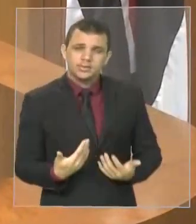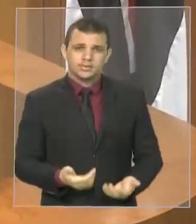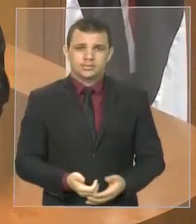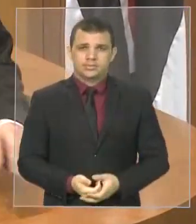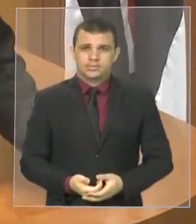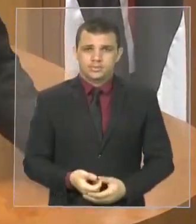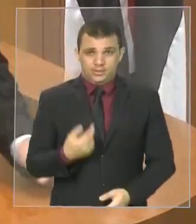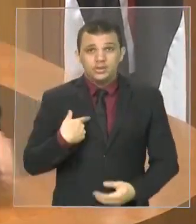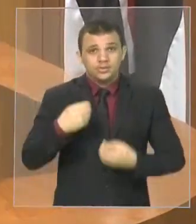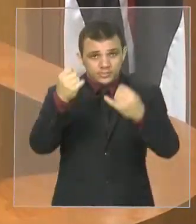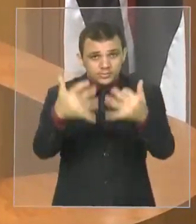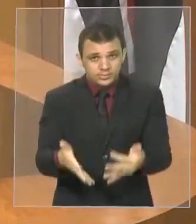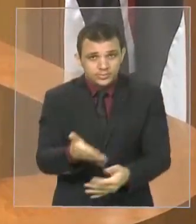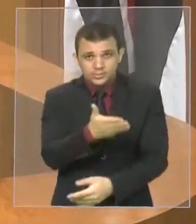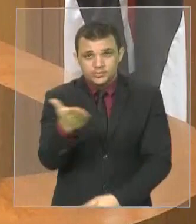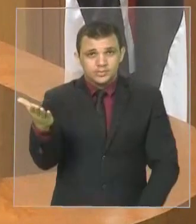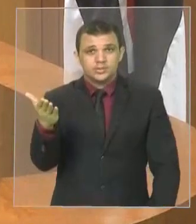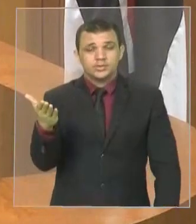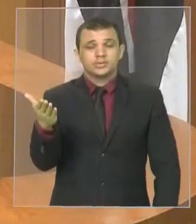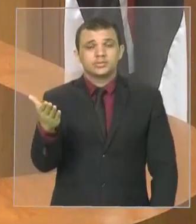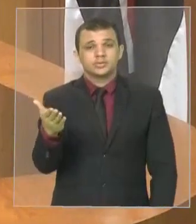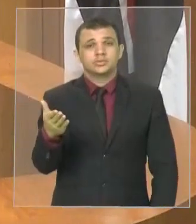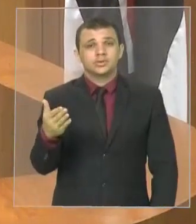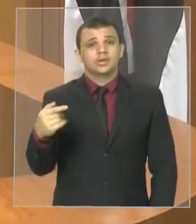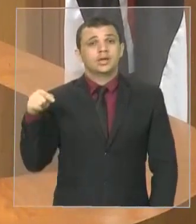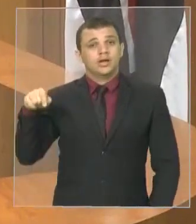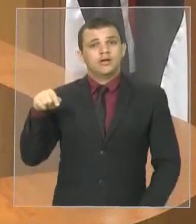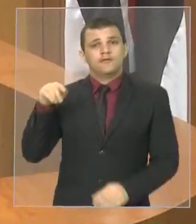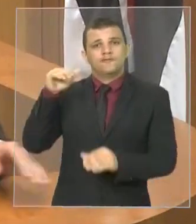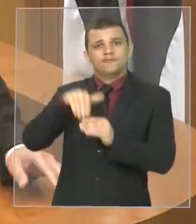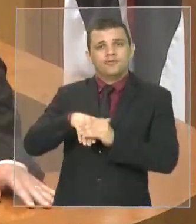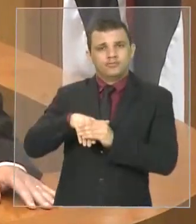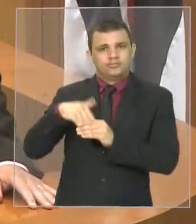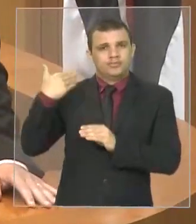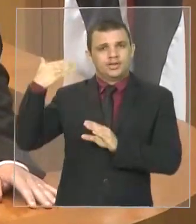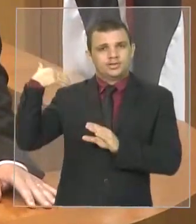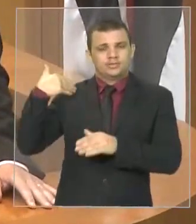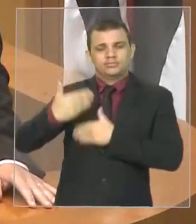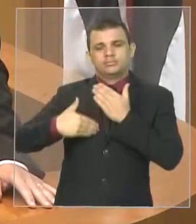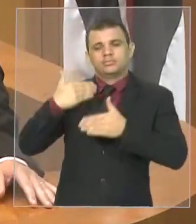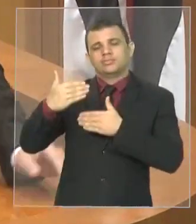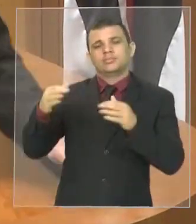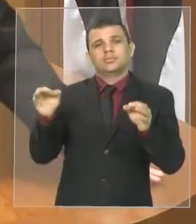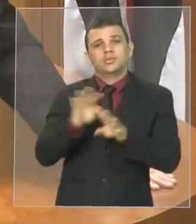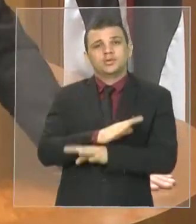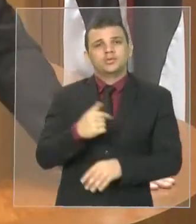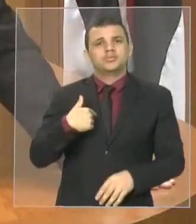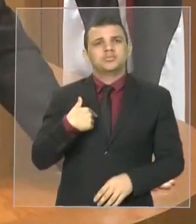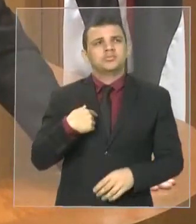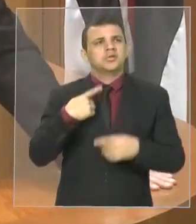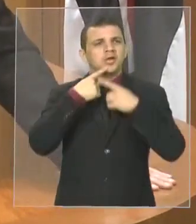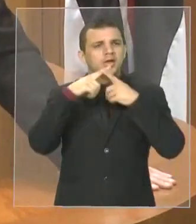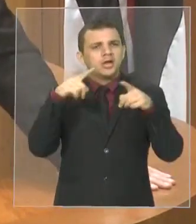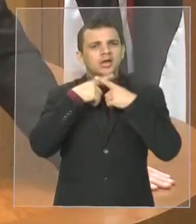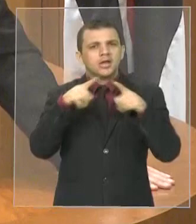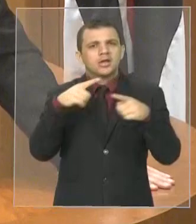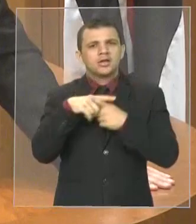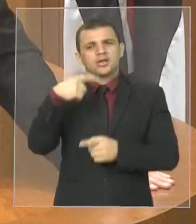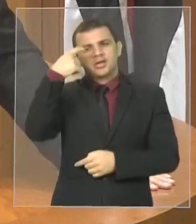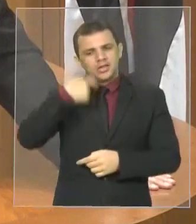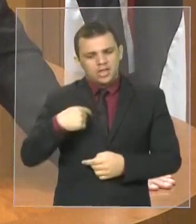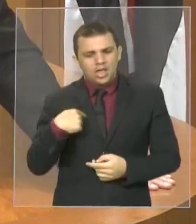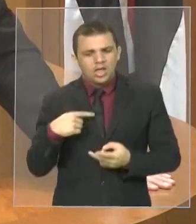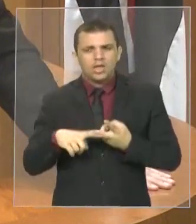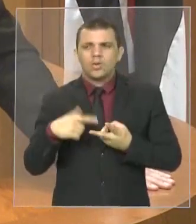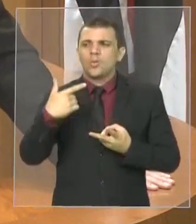confesso mesmo, depois que passou a eleição, já vi várias cobranças aqui serem feitas por mim e por outros deputados ao prefeito de